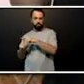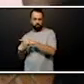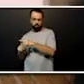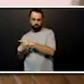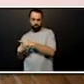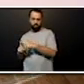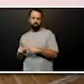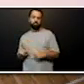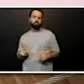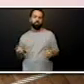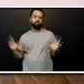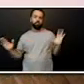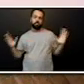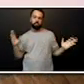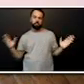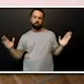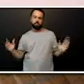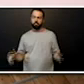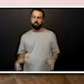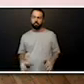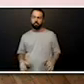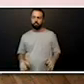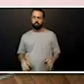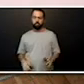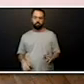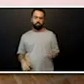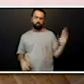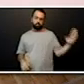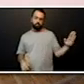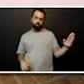Qual seria o oposto de menos 100?